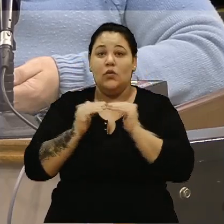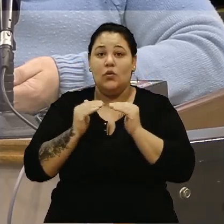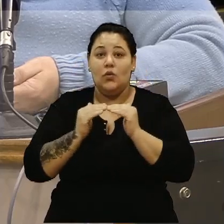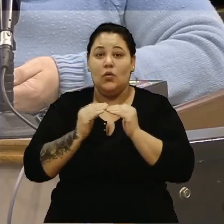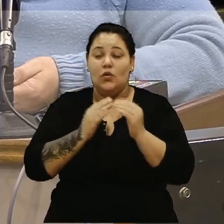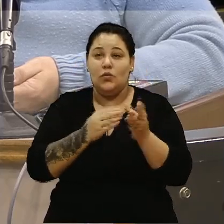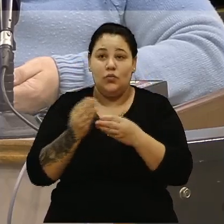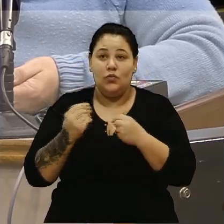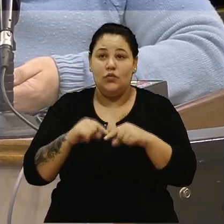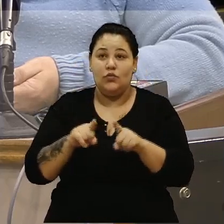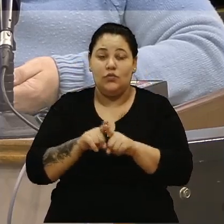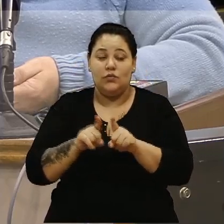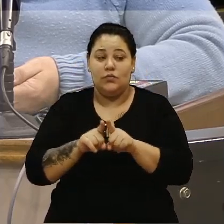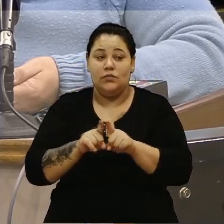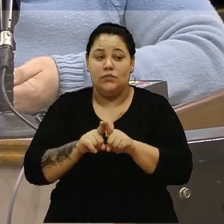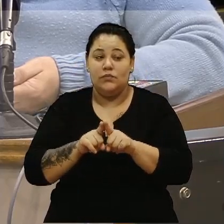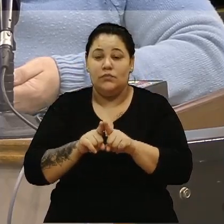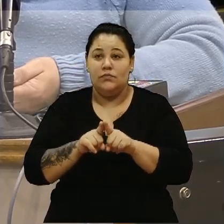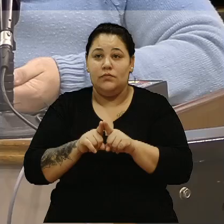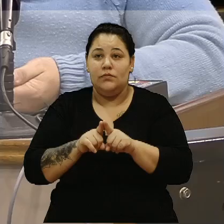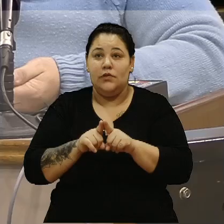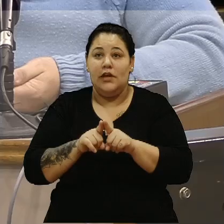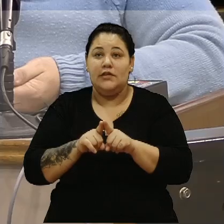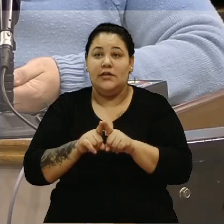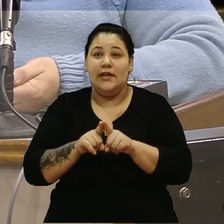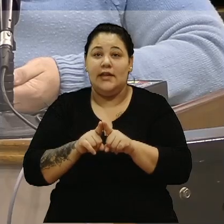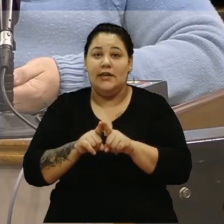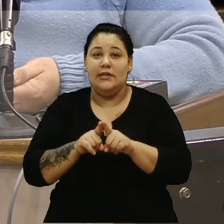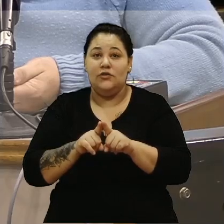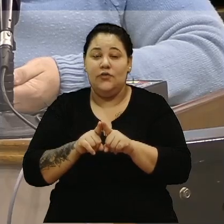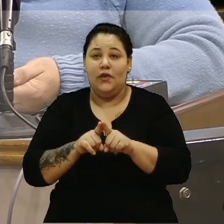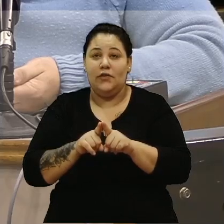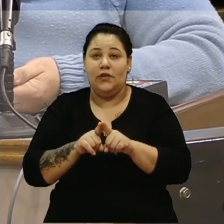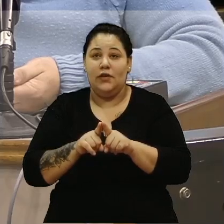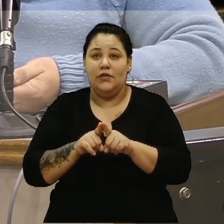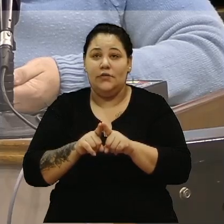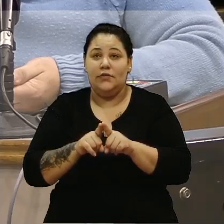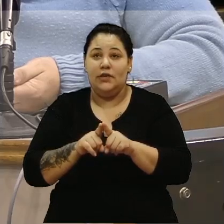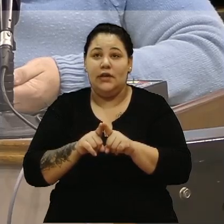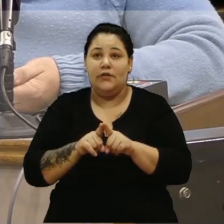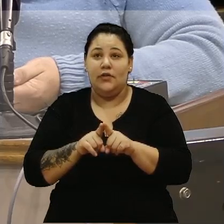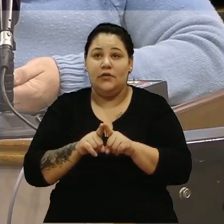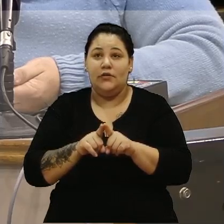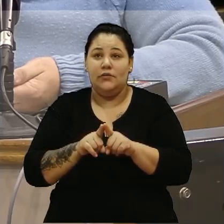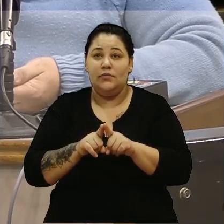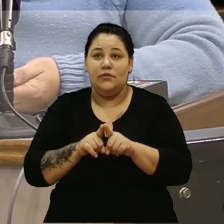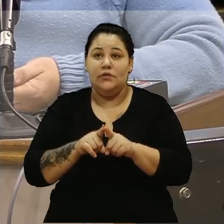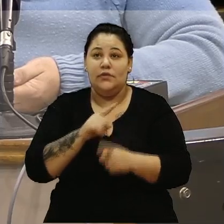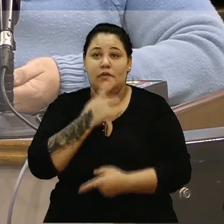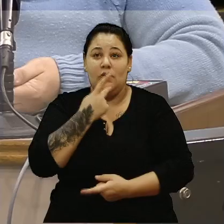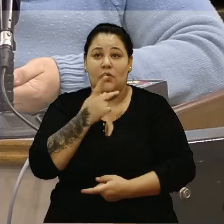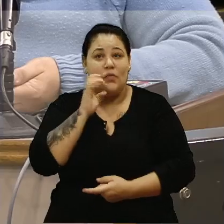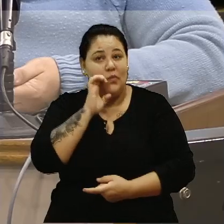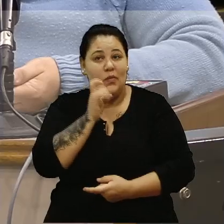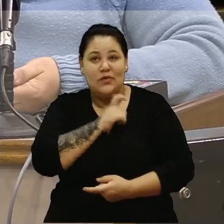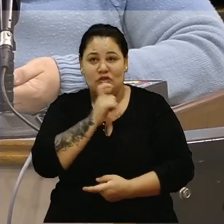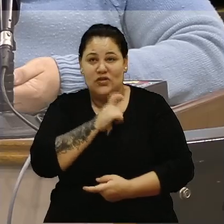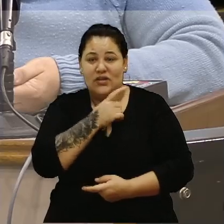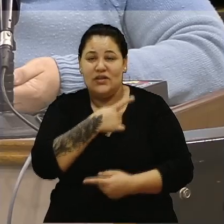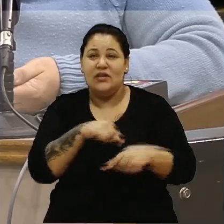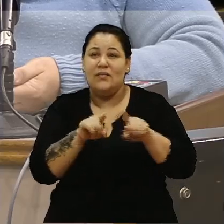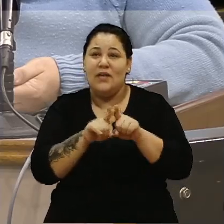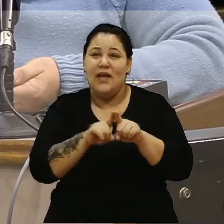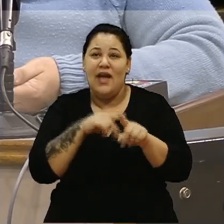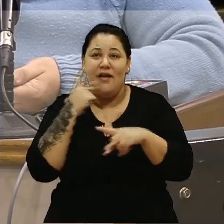ideia. Me senti desrespeitado pela vereadora Rose aqui quando ela disse que a minha fala foi mentirosa, que eu sou mentiroso, que eu repeti aqui a